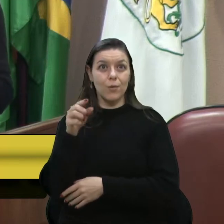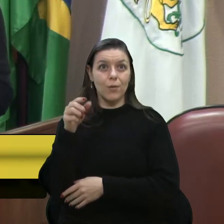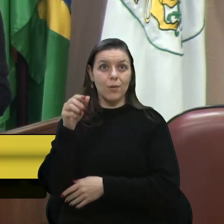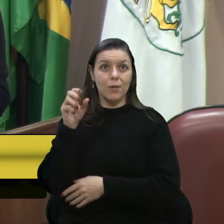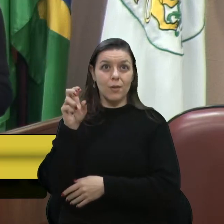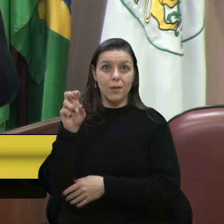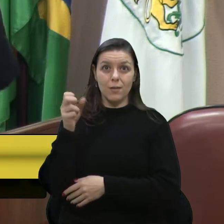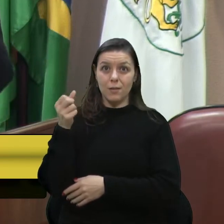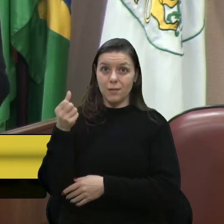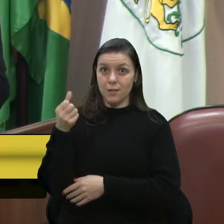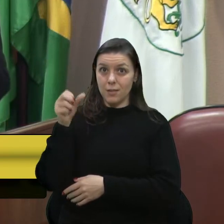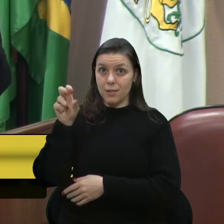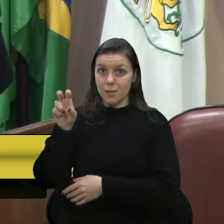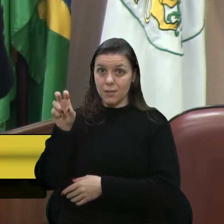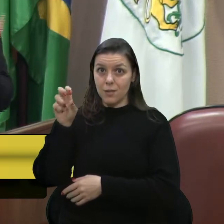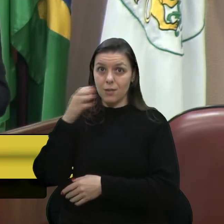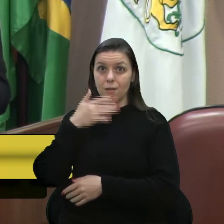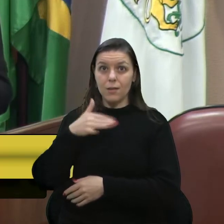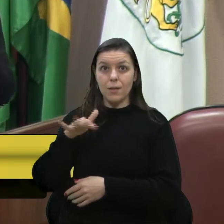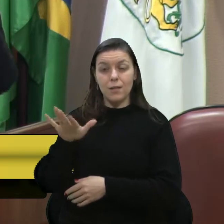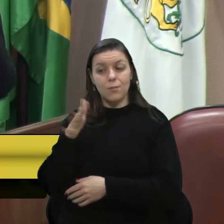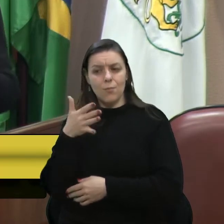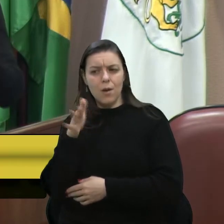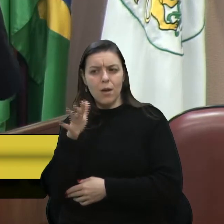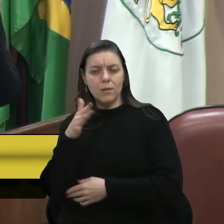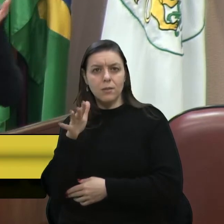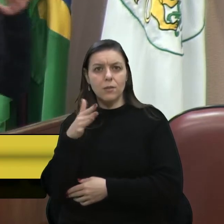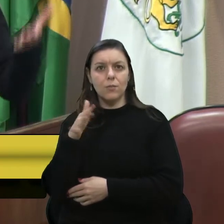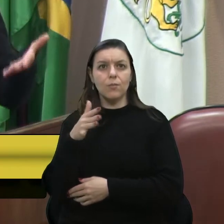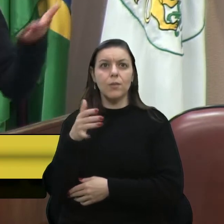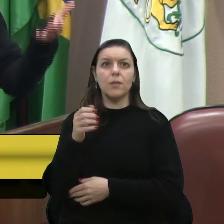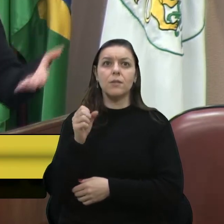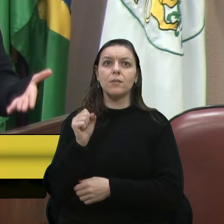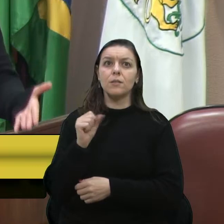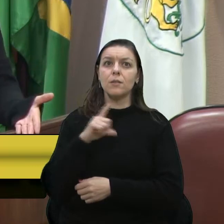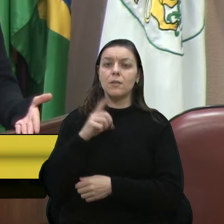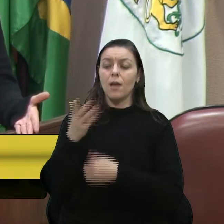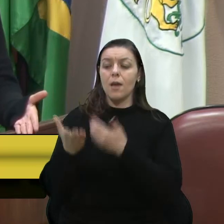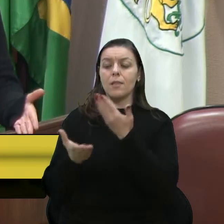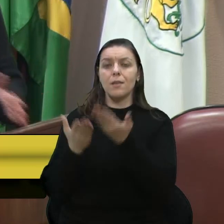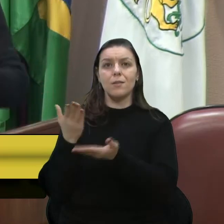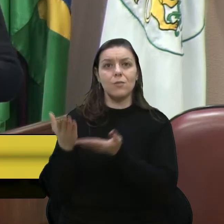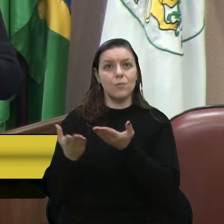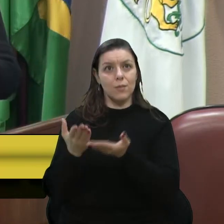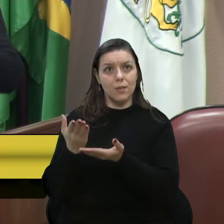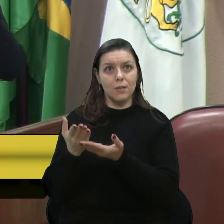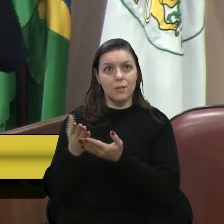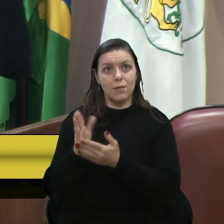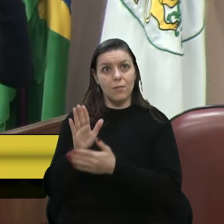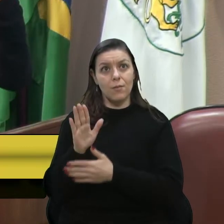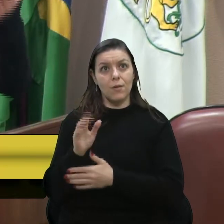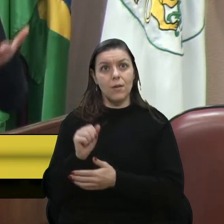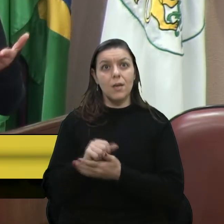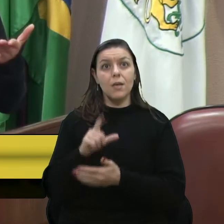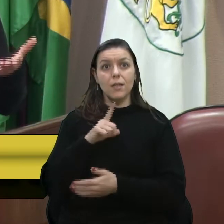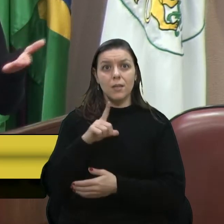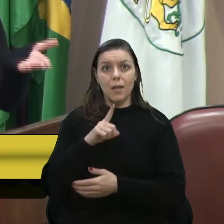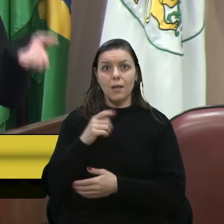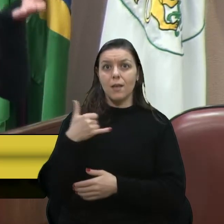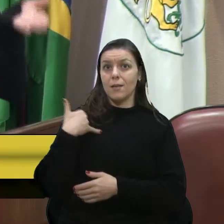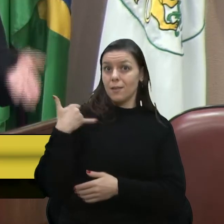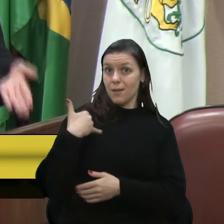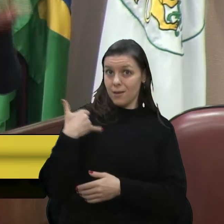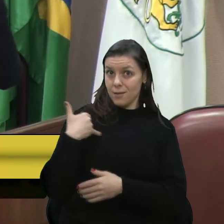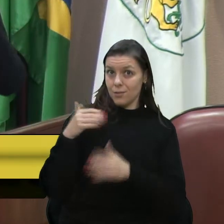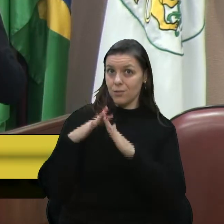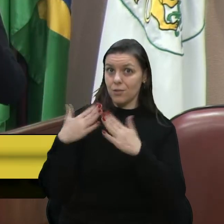4.655 crianças na faixa etária que poderiam ser atendidas pelo serviço, ou seja, que estão na idade